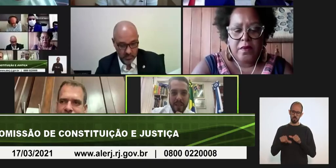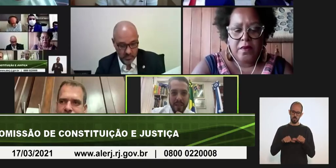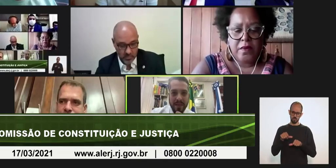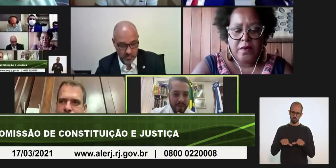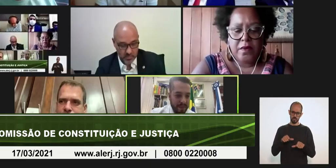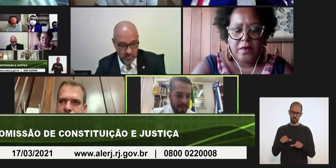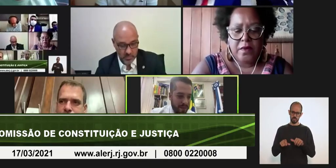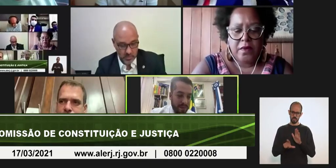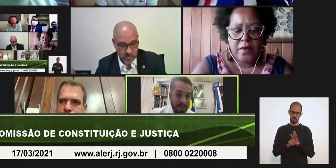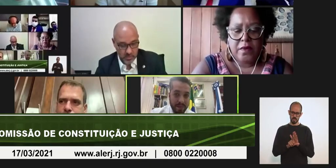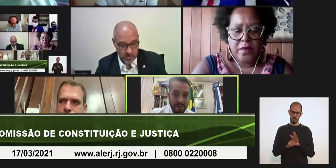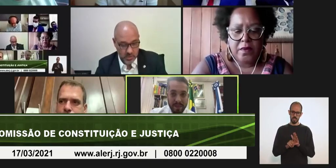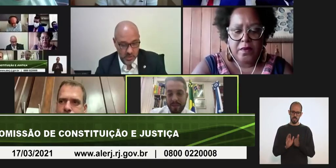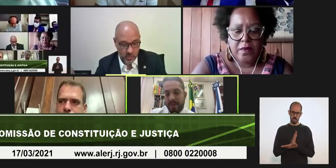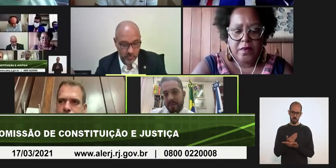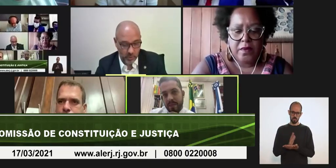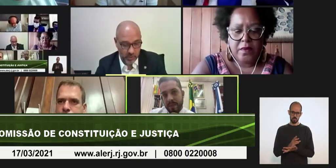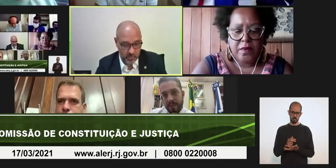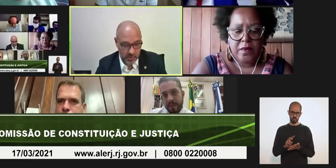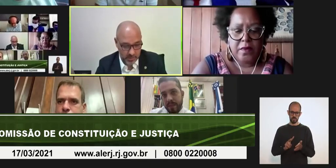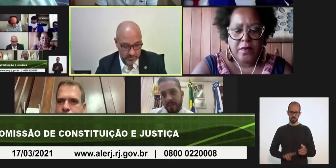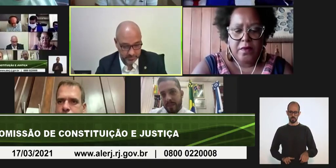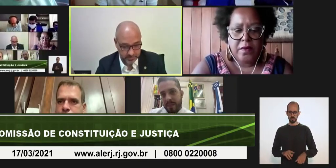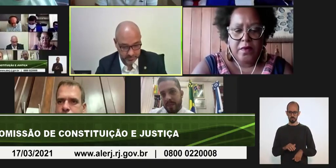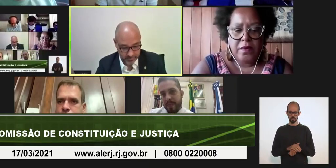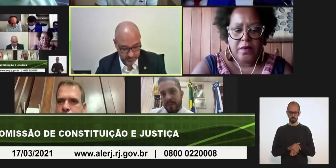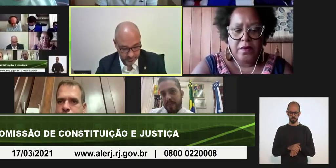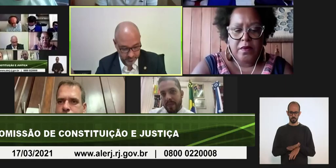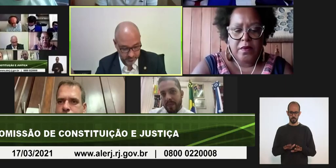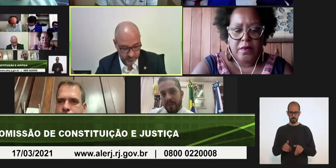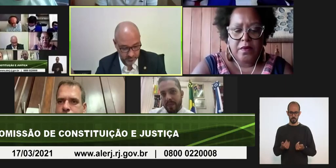Essa lei é sua, amiga? É.